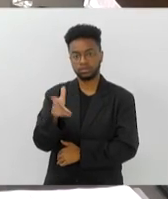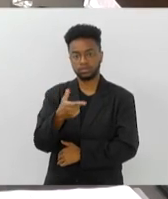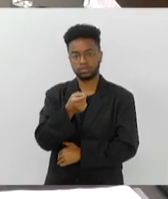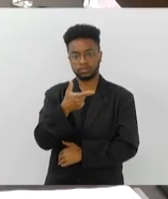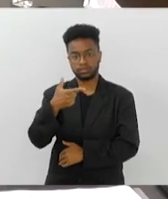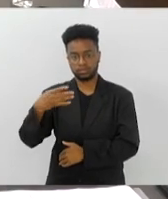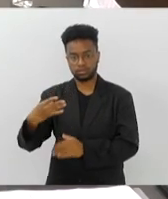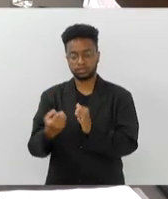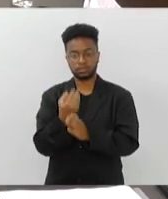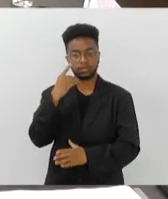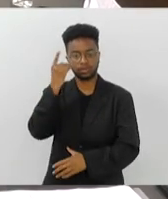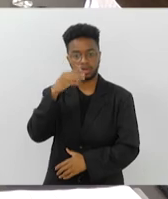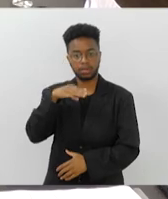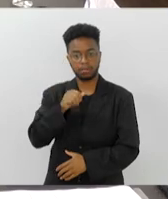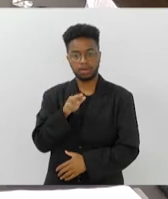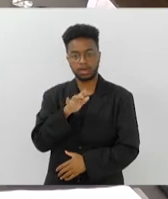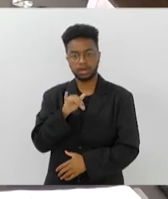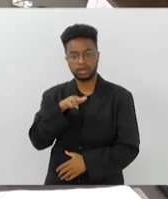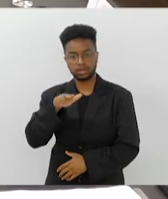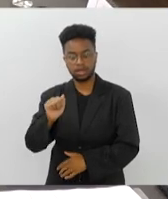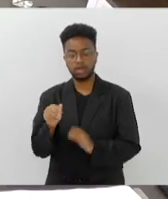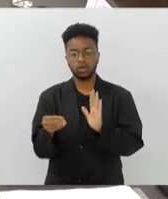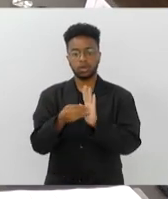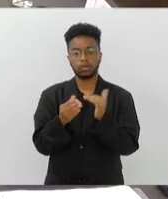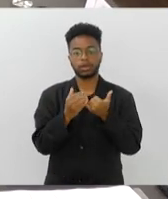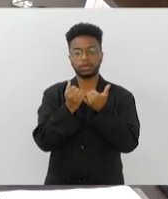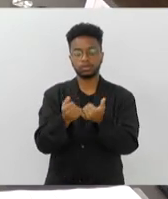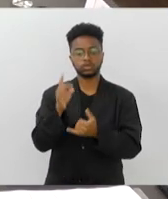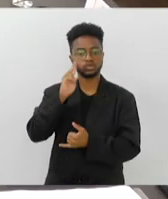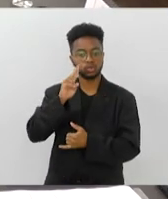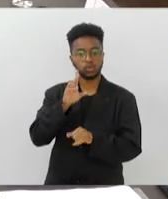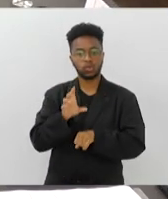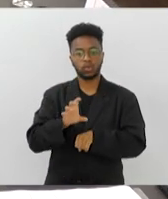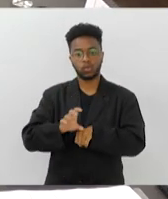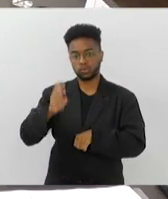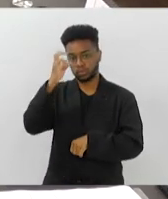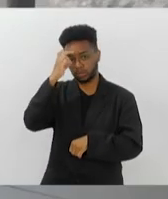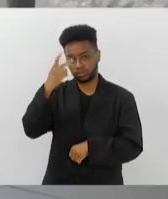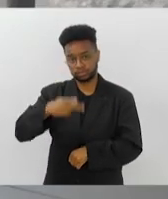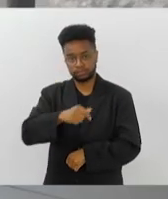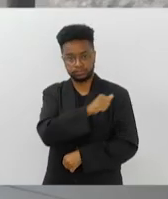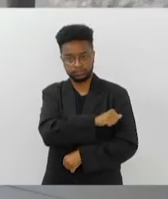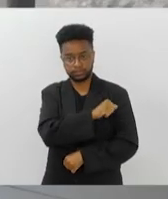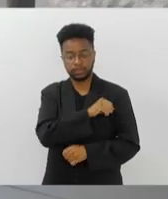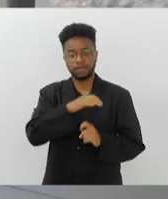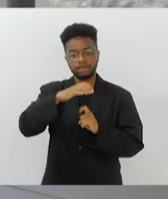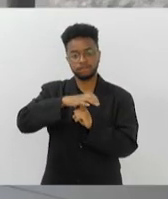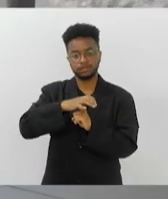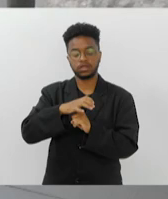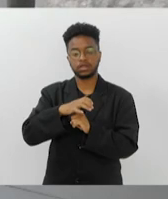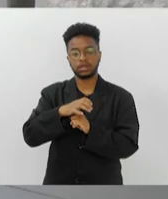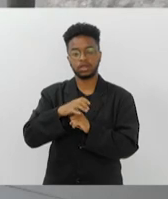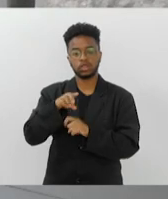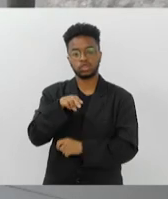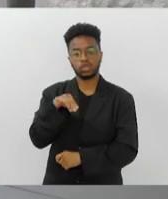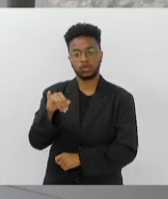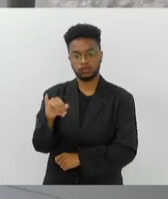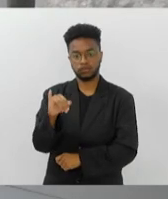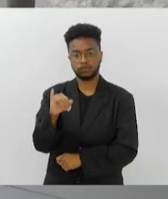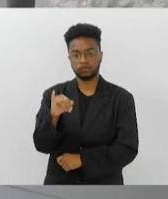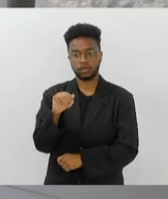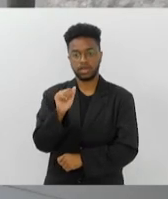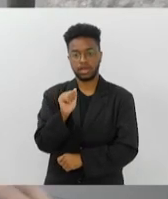deputada Marina do MST, que declara patrimônio histórico, cultural e material do Estado do Rio de Janeiro, a Feira da Roça de Nova Iguaçu, a